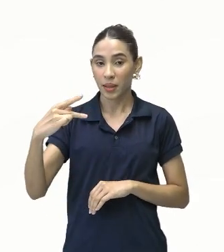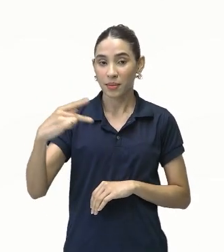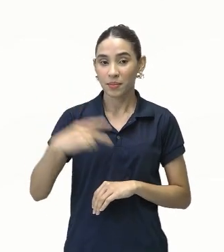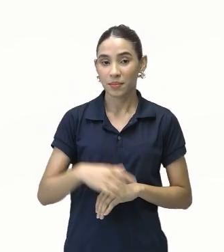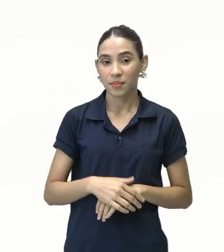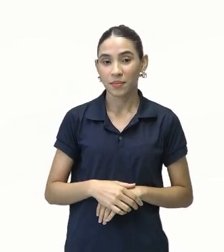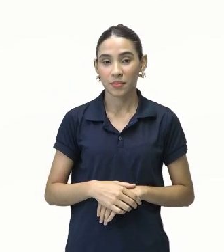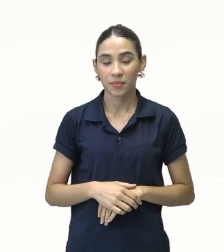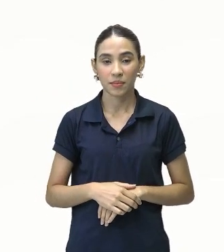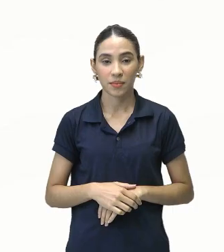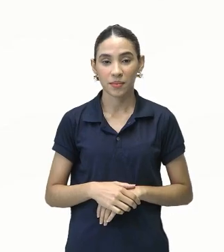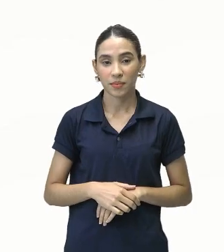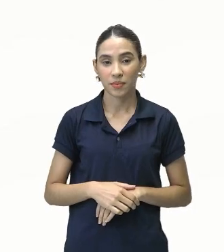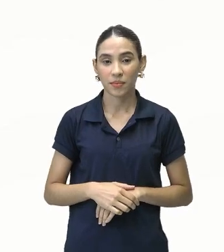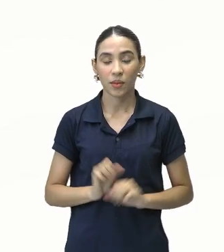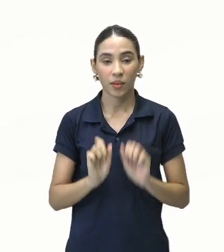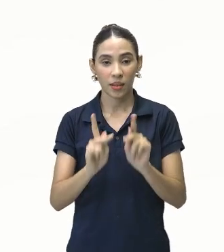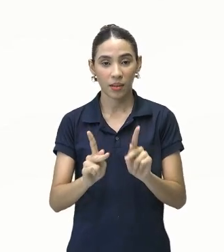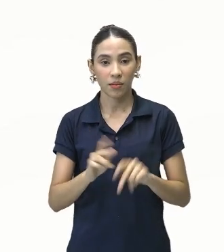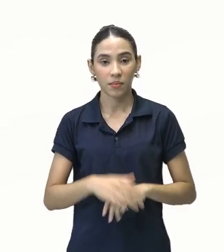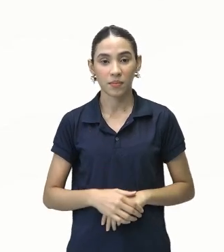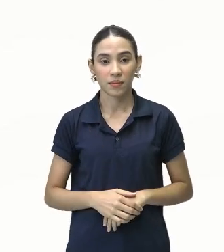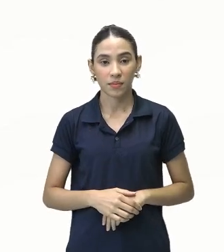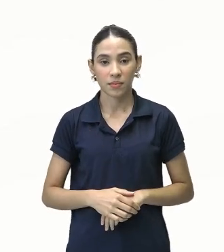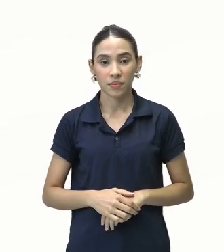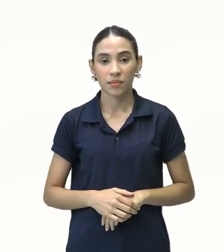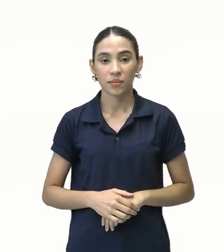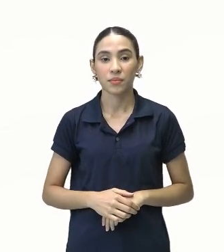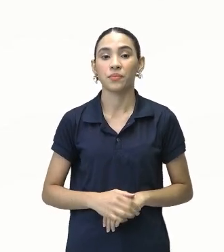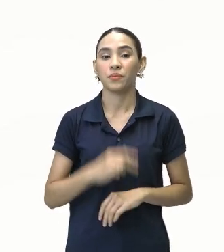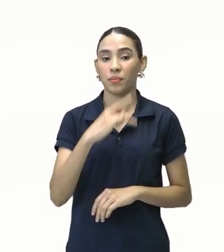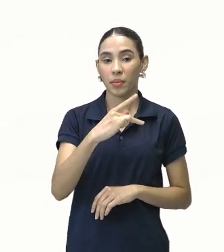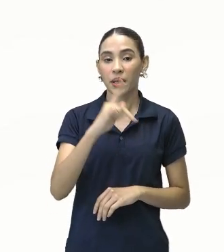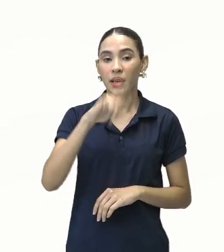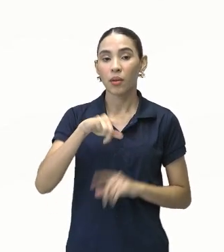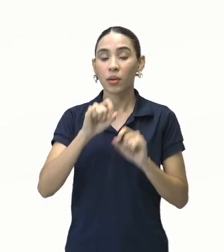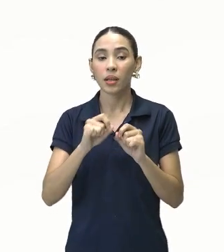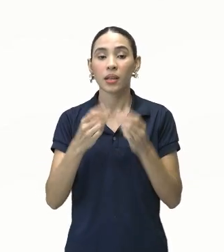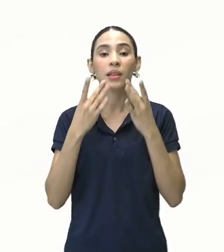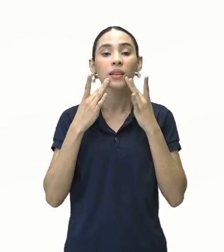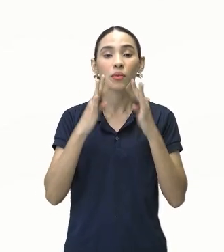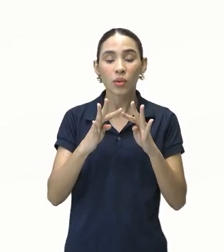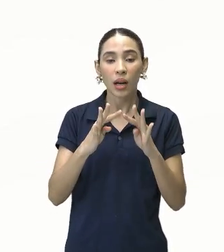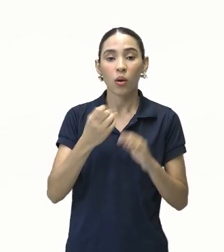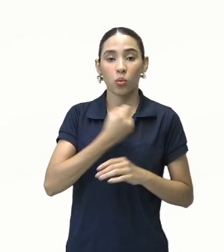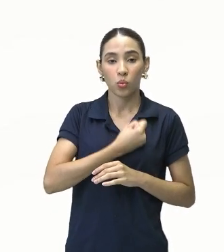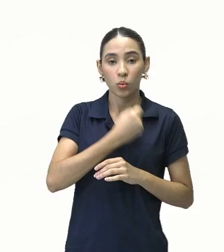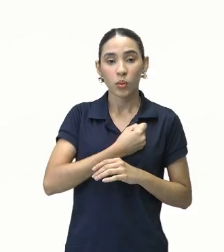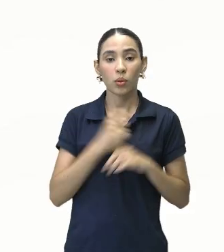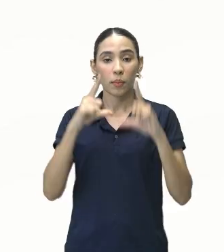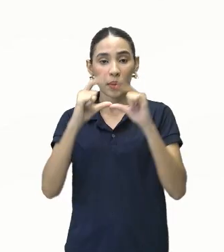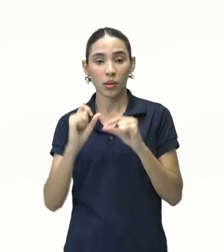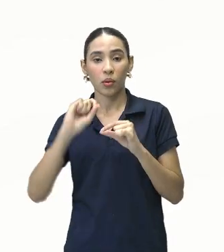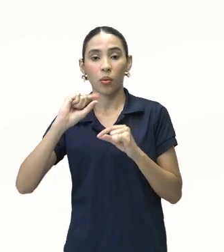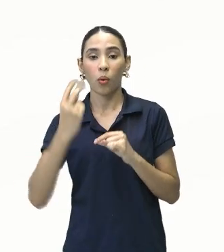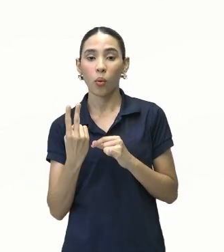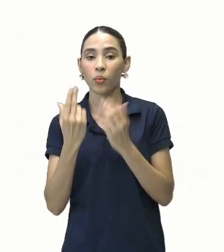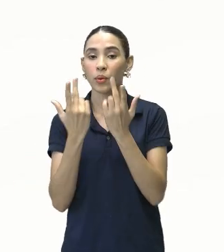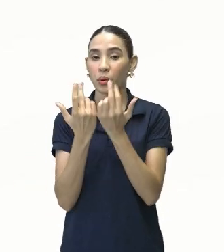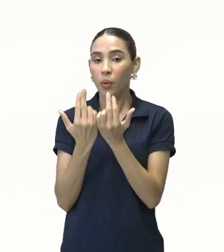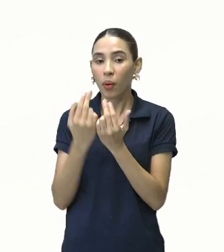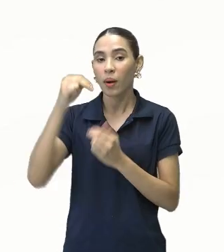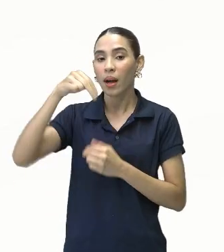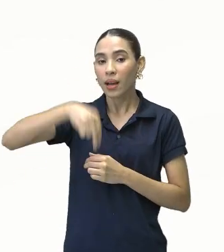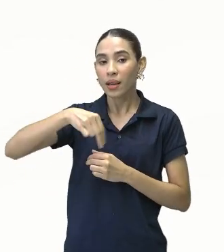P. Ok? Onde P é um natural menor ou igual a N,